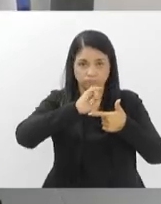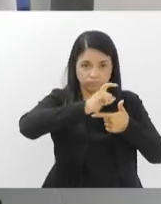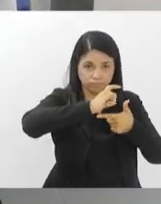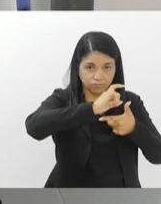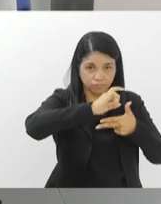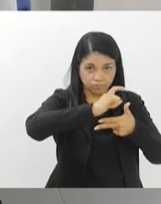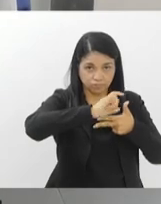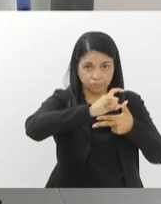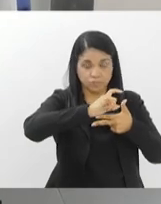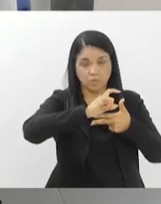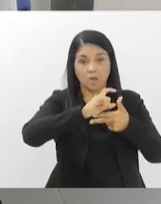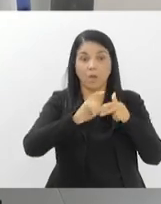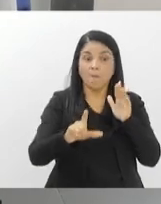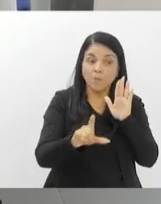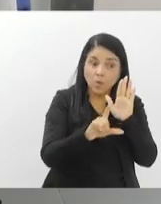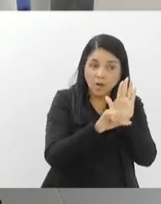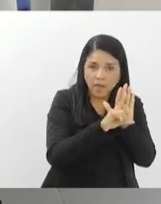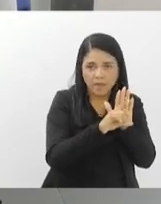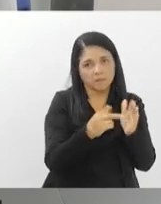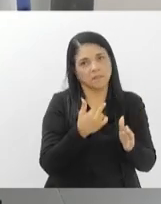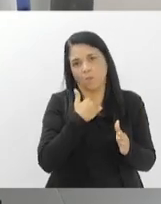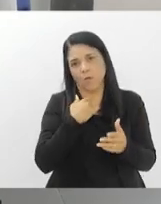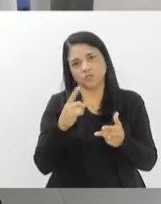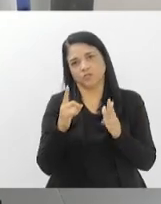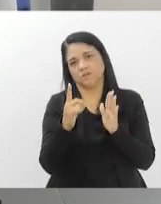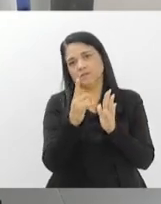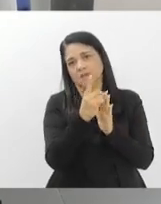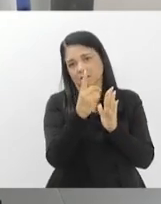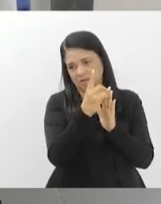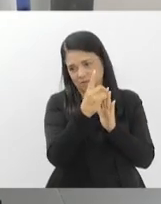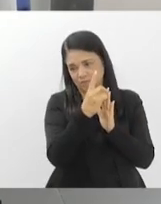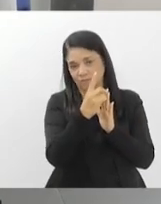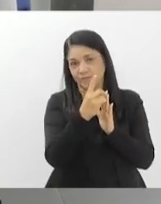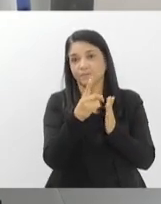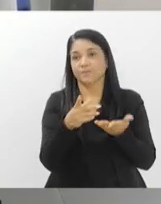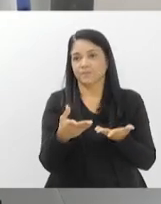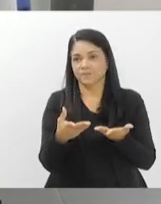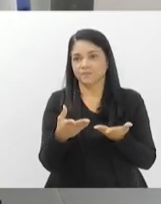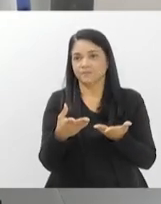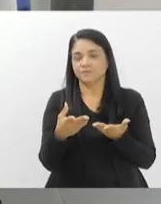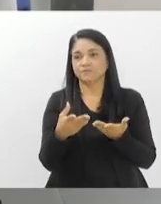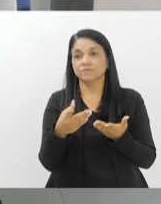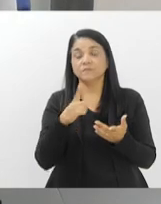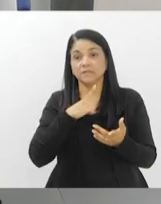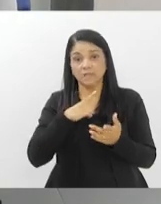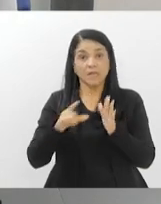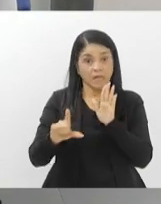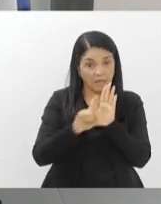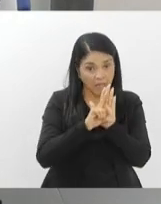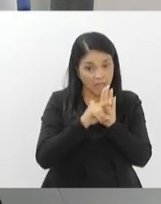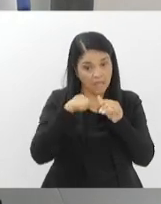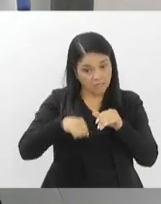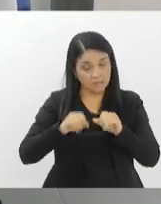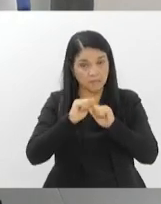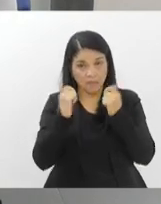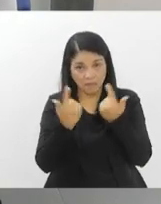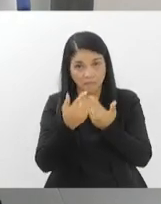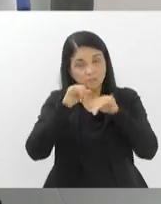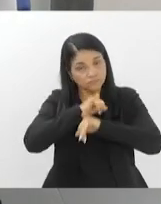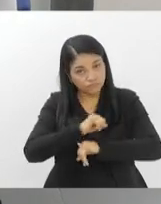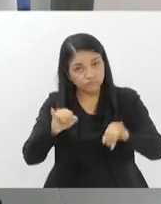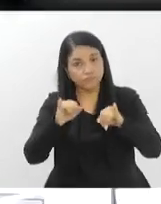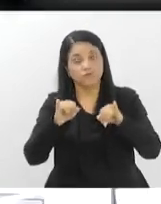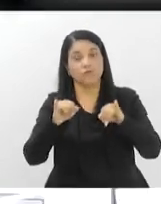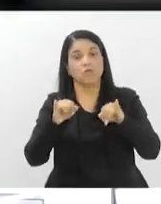por lei, não pode ser por decreto. É. Então, não, e tem lei da casa que derrubou esse dispositivo